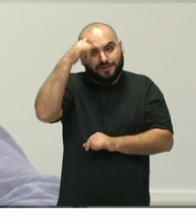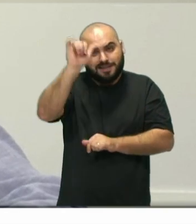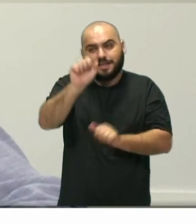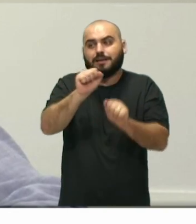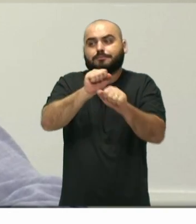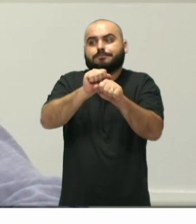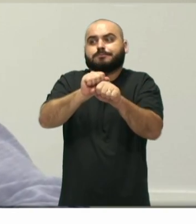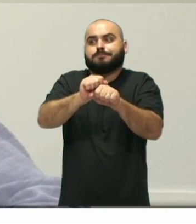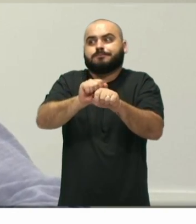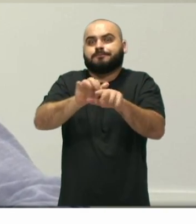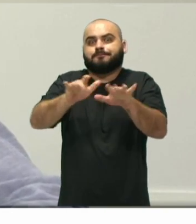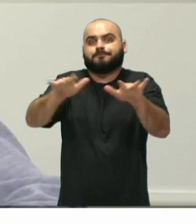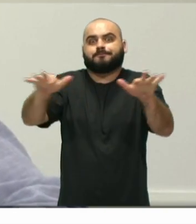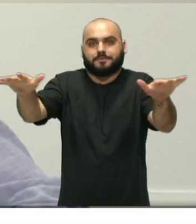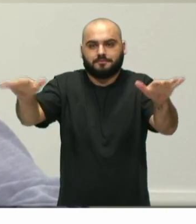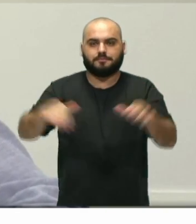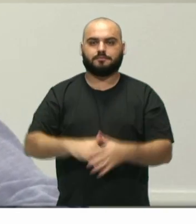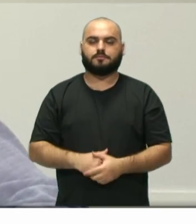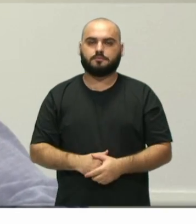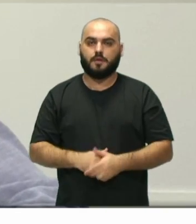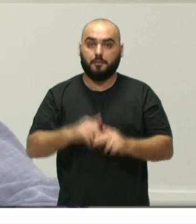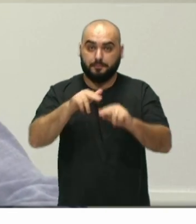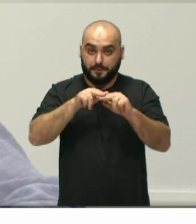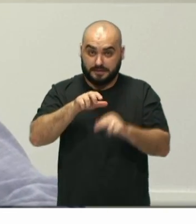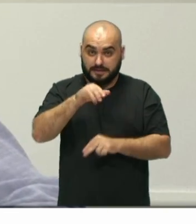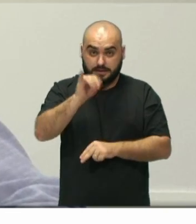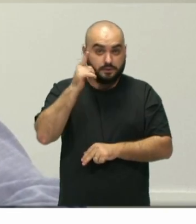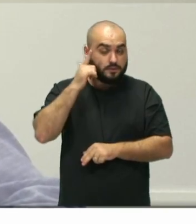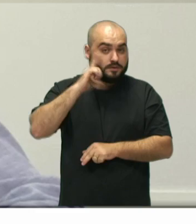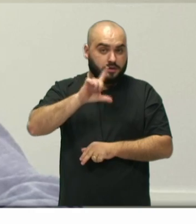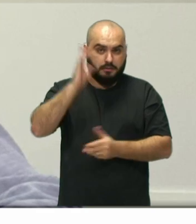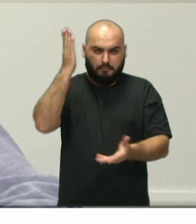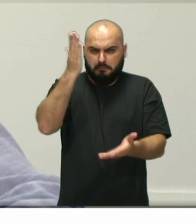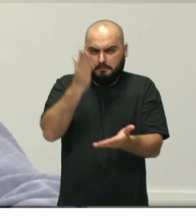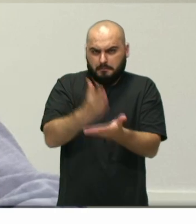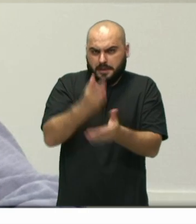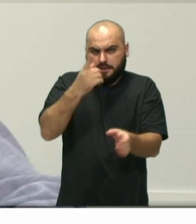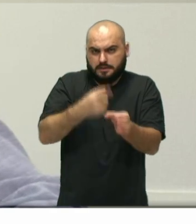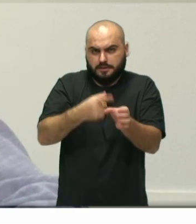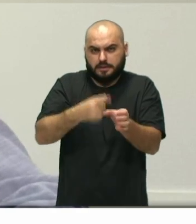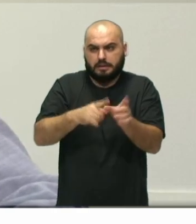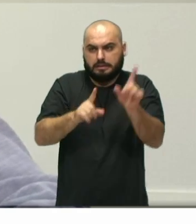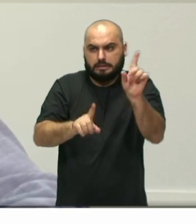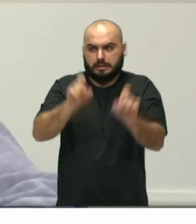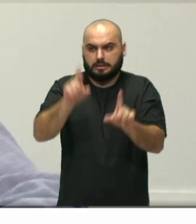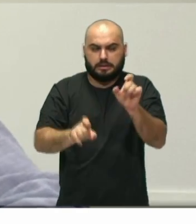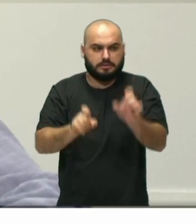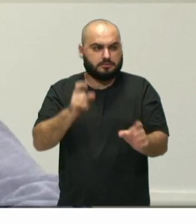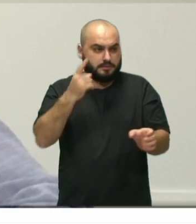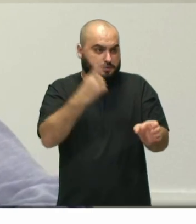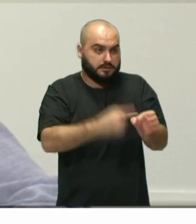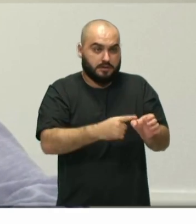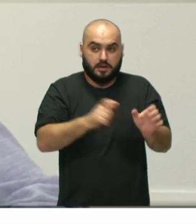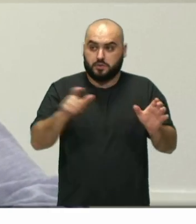taxa de transmissão. Então, se a gente consegue testar metade da cidade, seja a cidade inteira, eu sei que